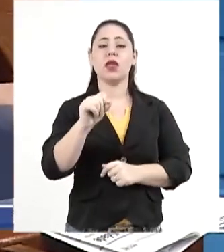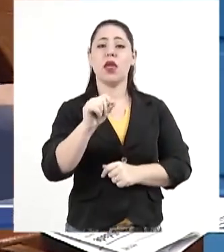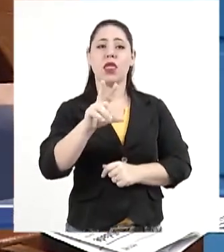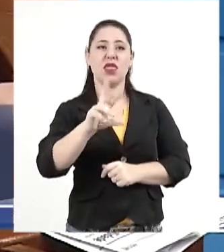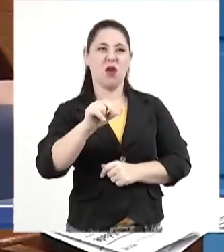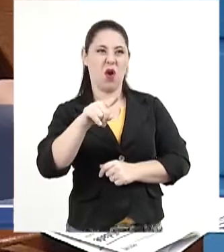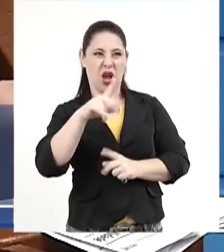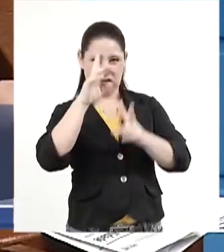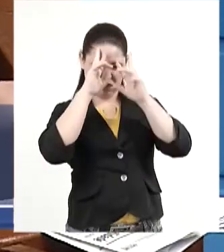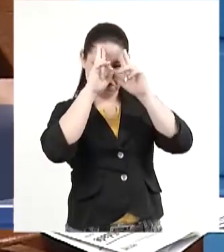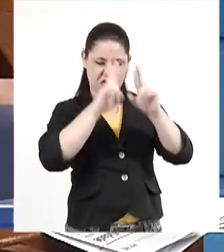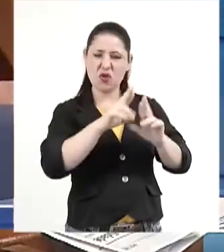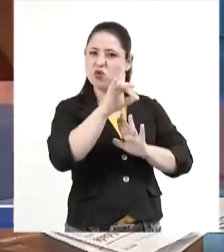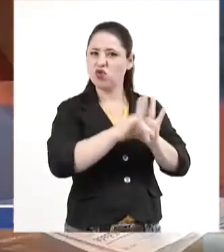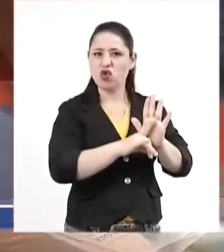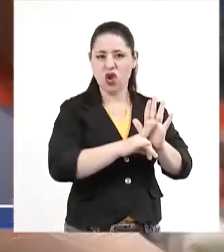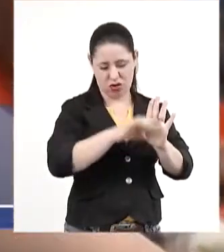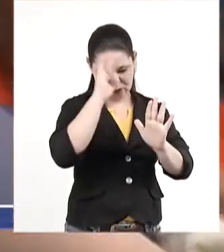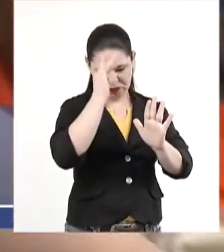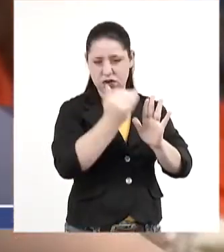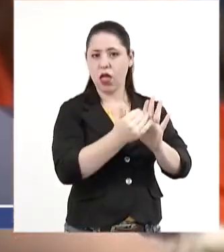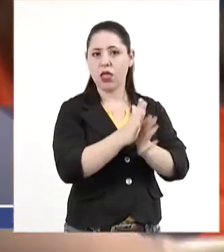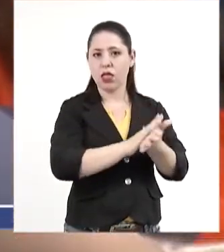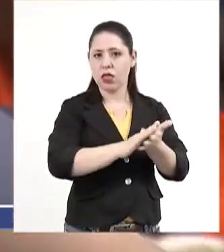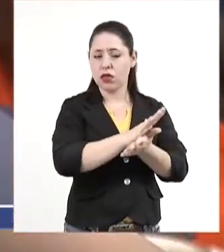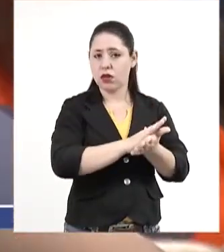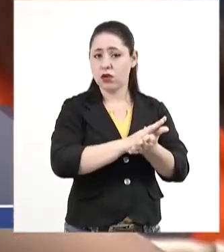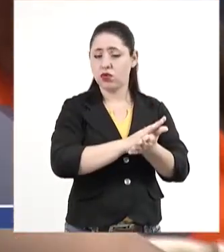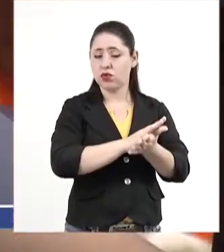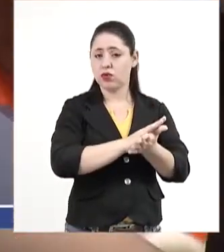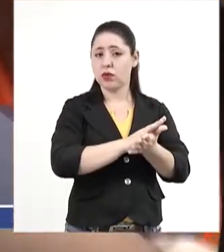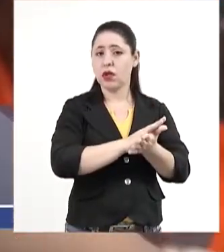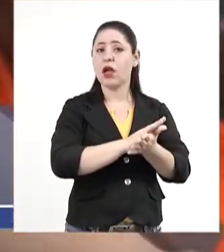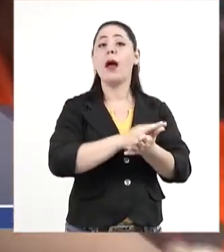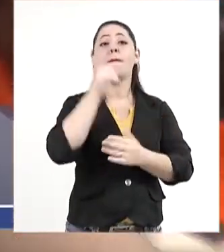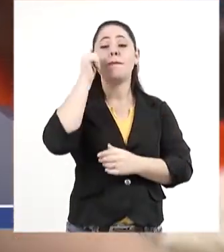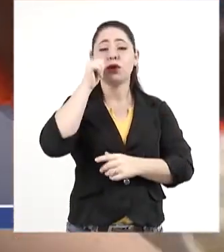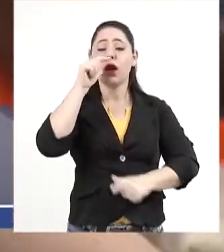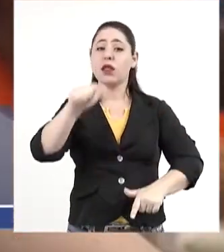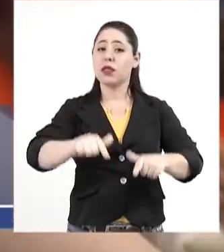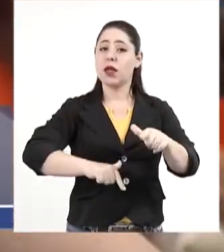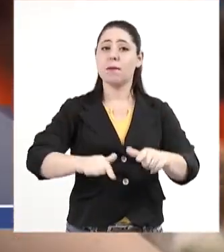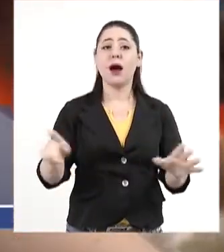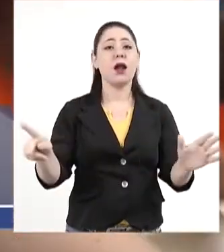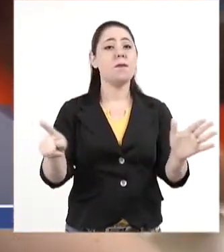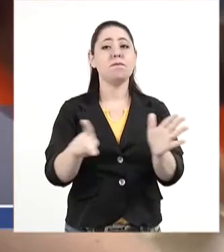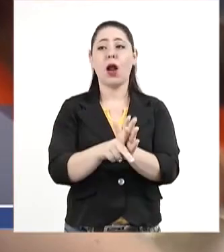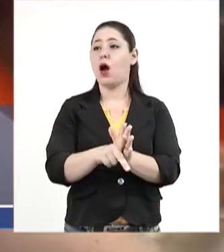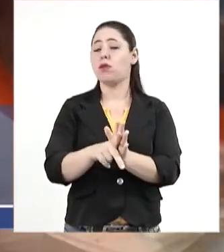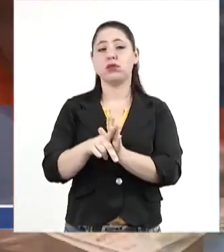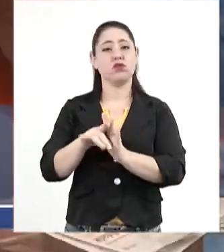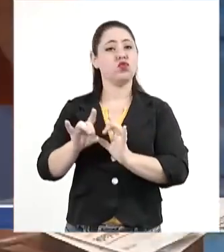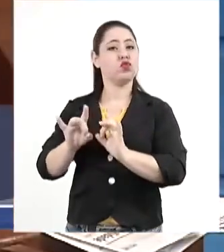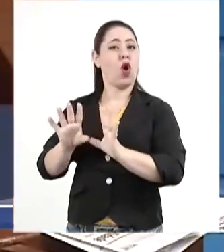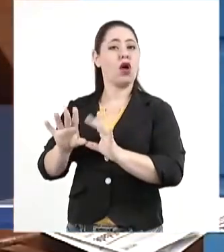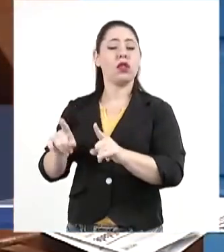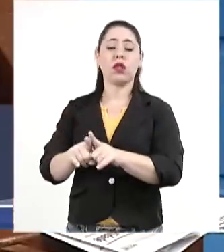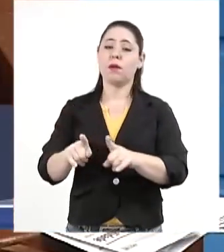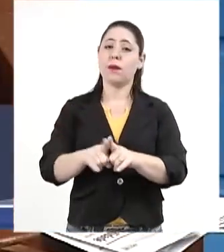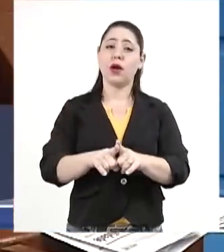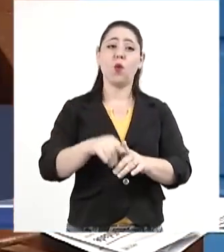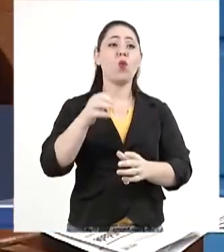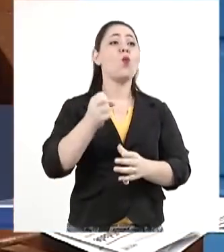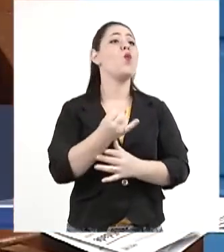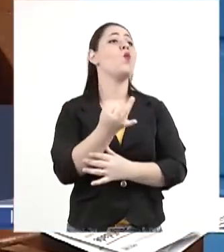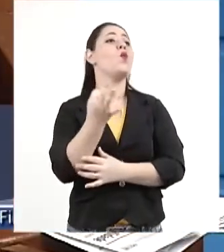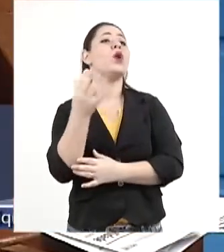é respeitada nos direitos trabalhistas, e da mulher que trabalha na informalidade. Quantas mulheres